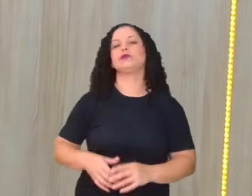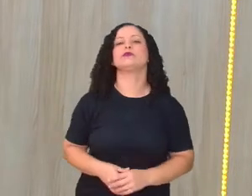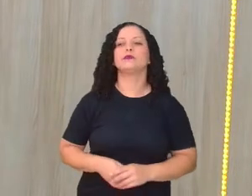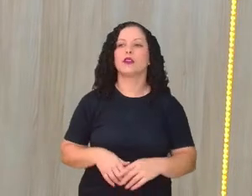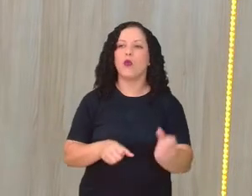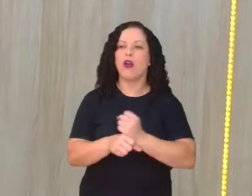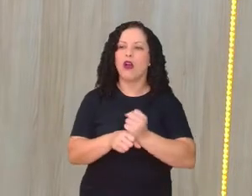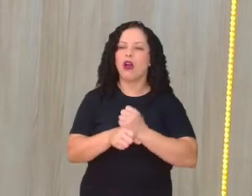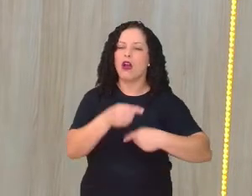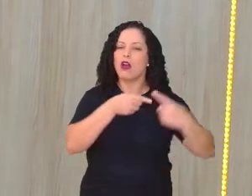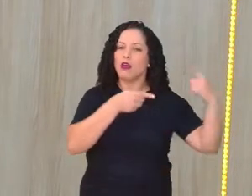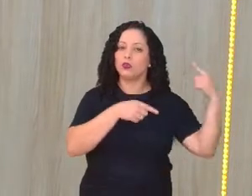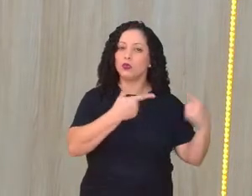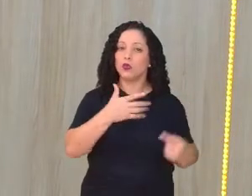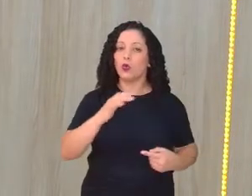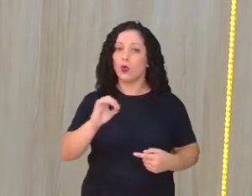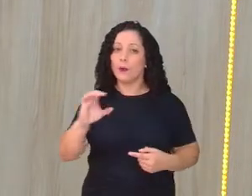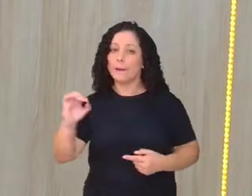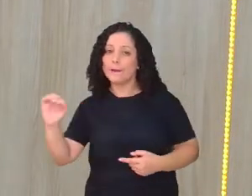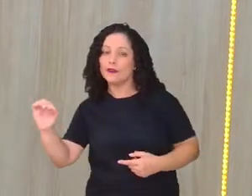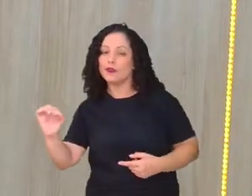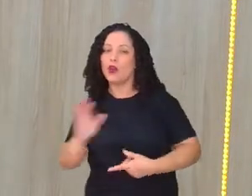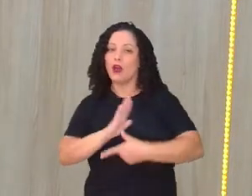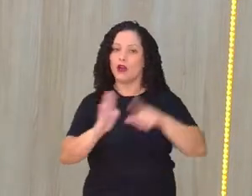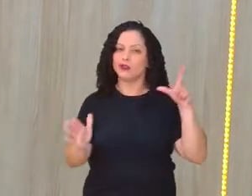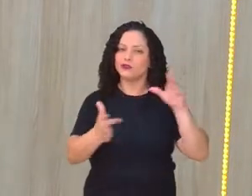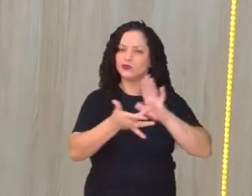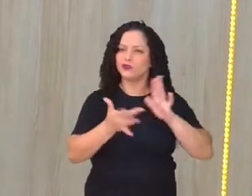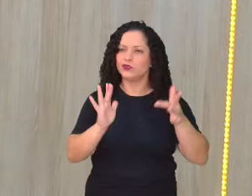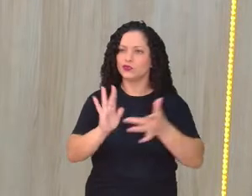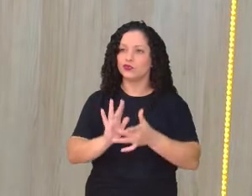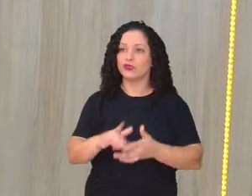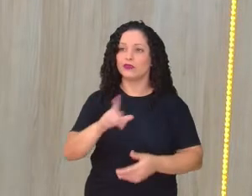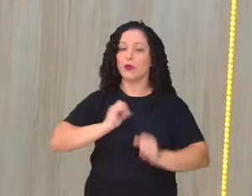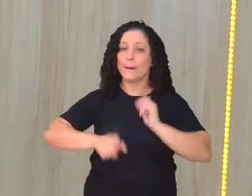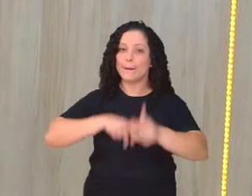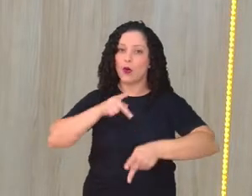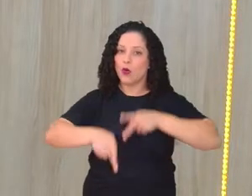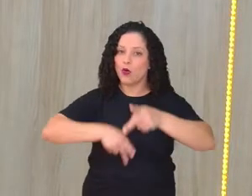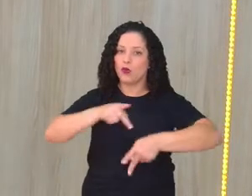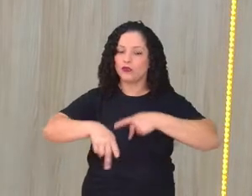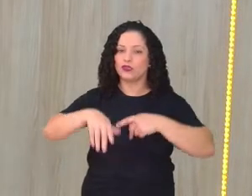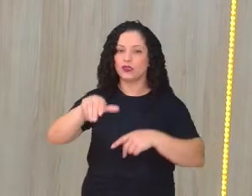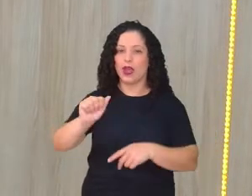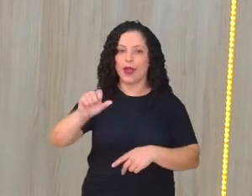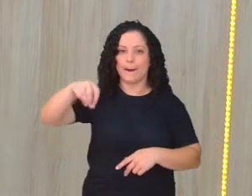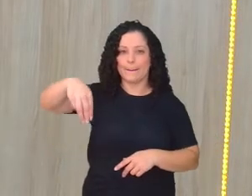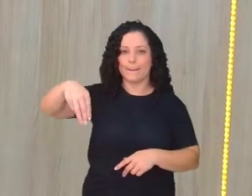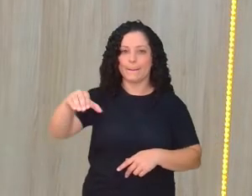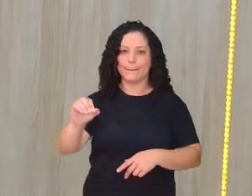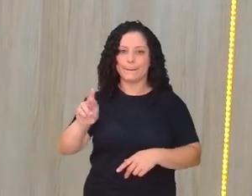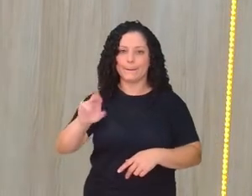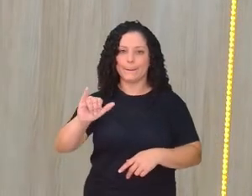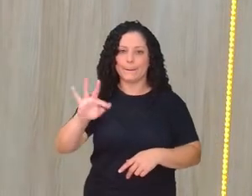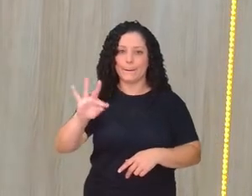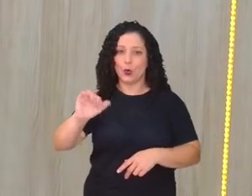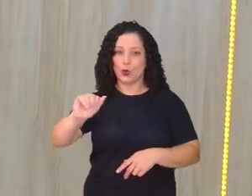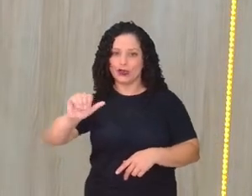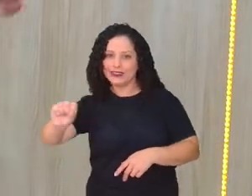os amoritas, né, que já eram outro povo, conseguiram derrubar o Império Acadiano e fundar